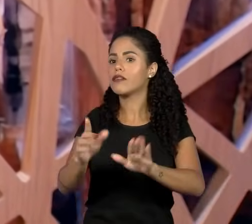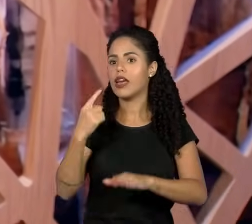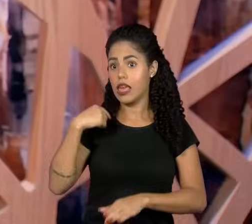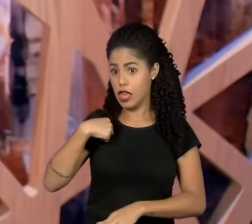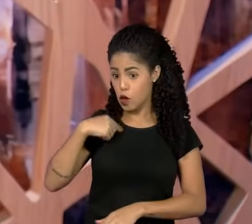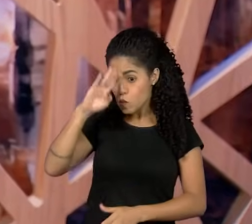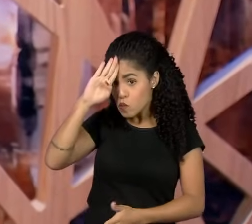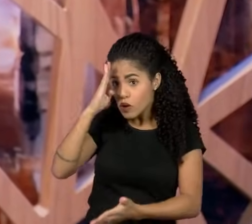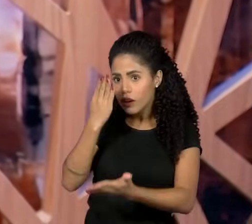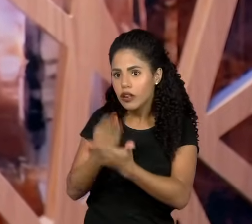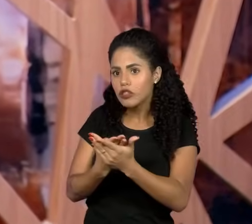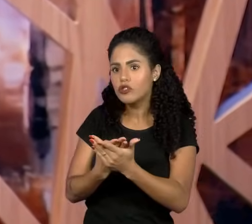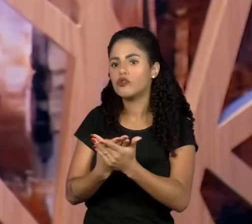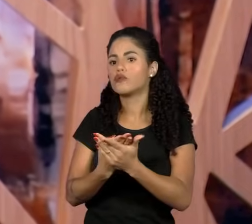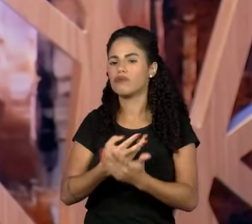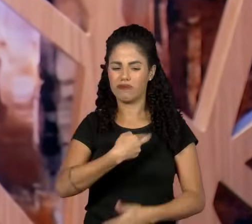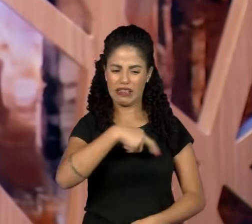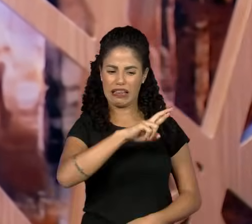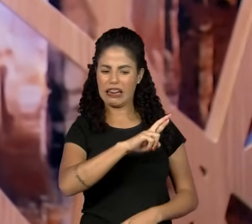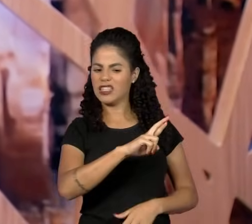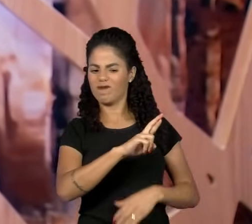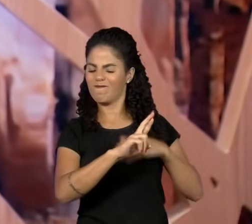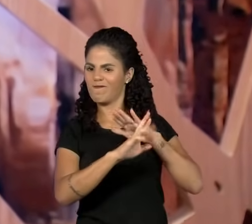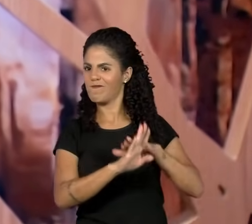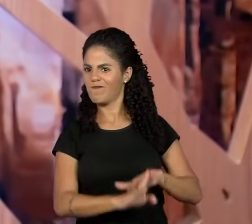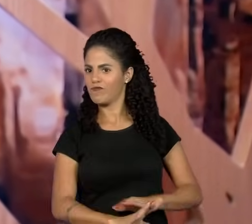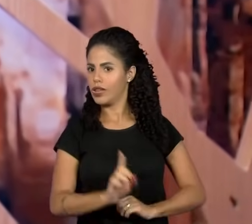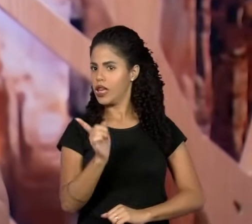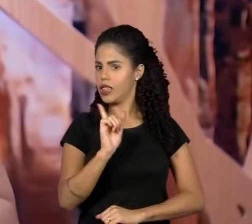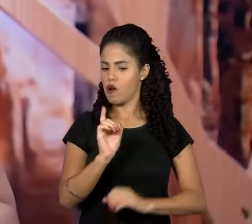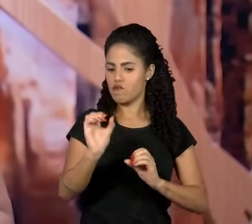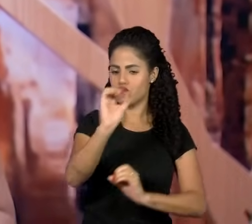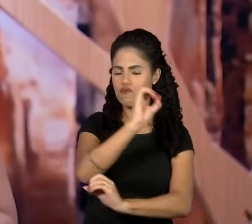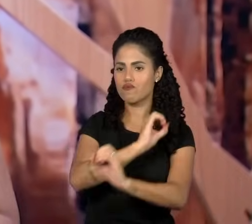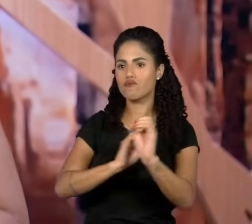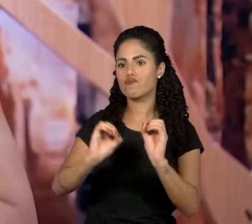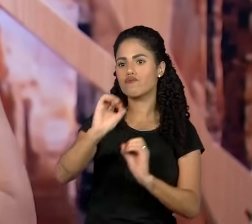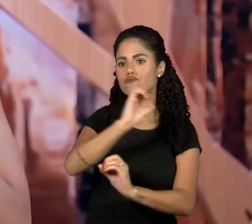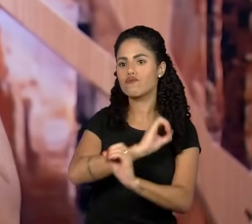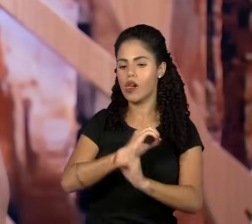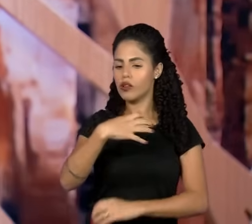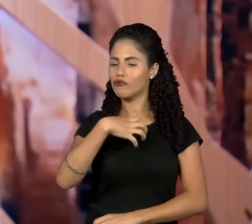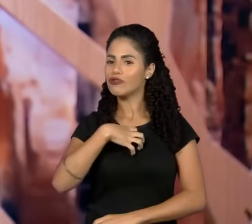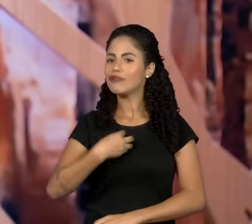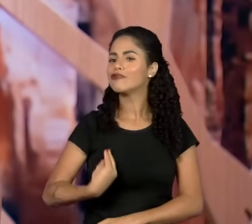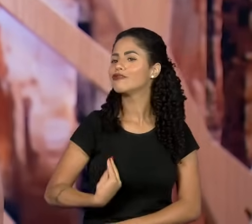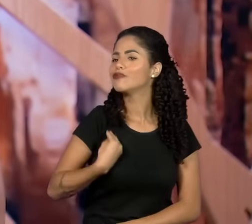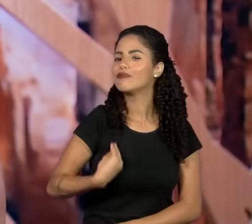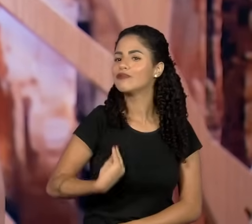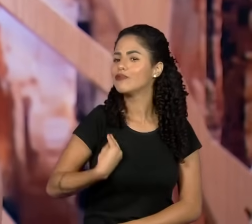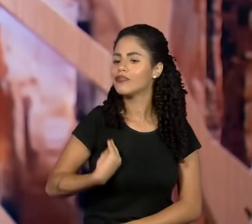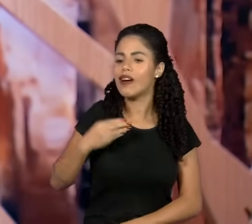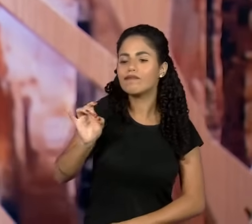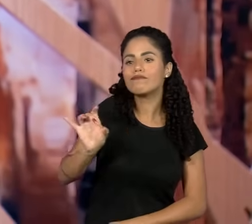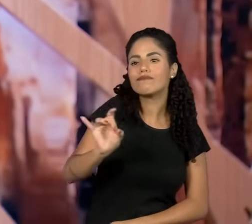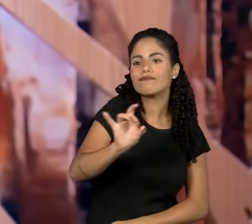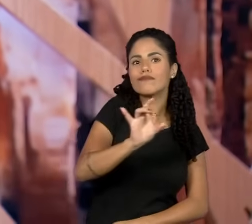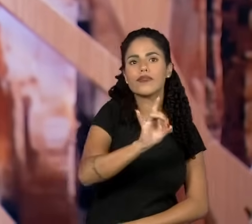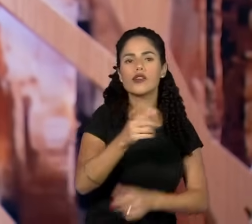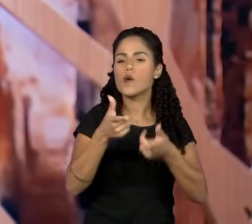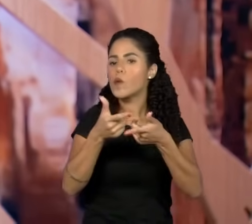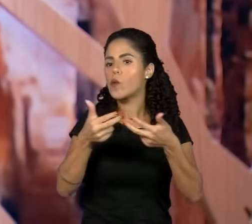acredito que a ideia da crença é não partir do pressuposto que a astrologia é tipo uma religião, que é algo